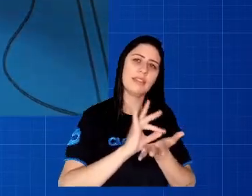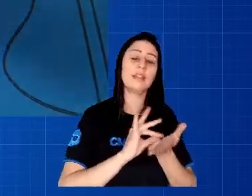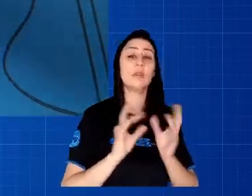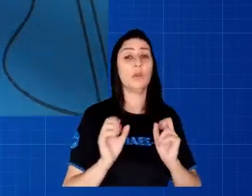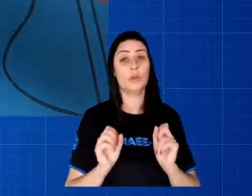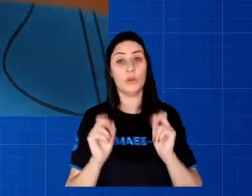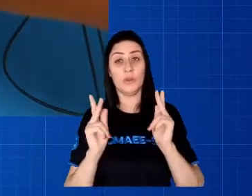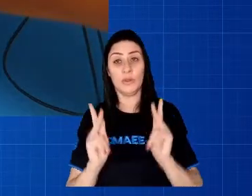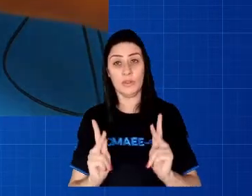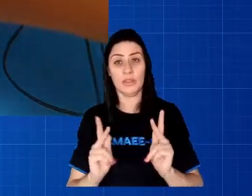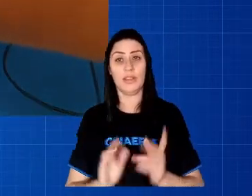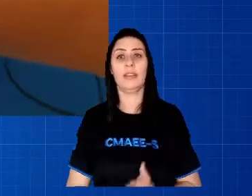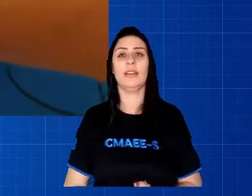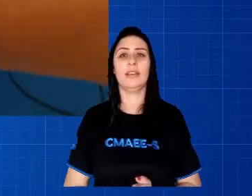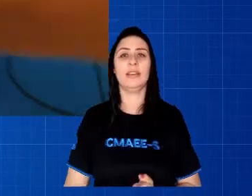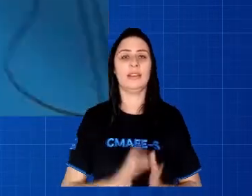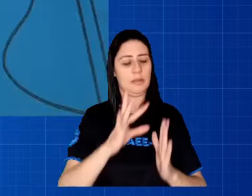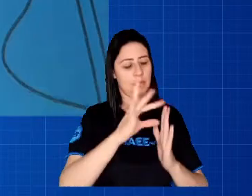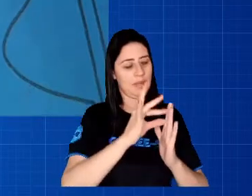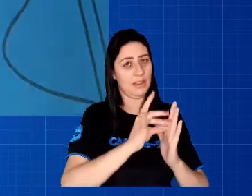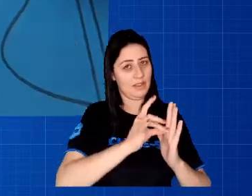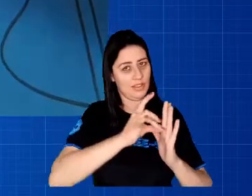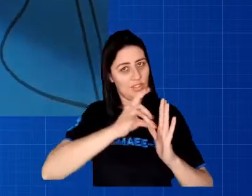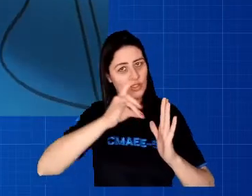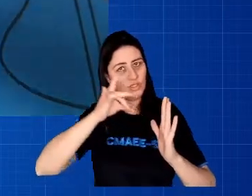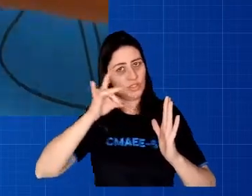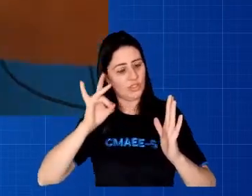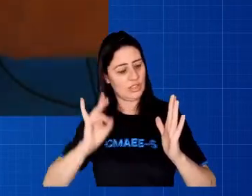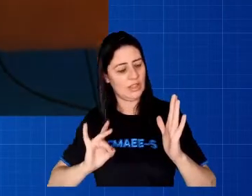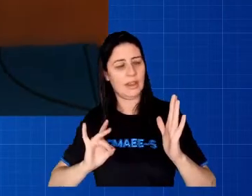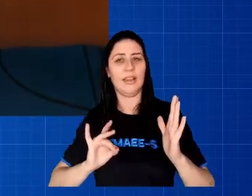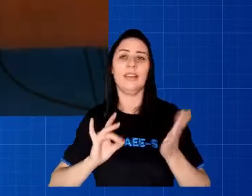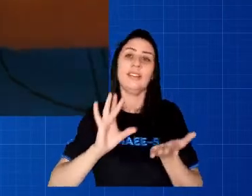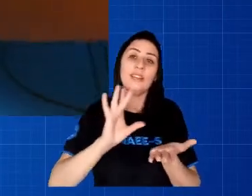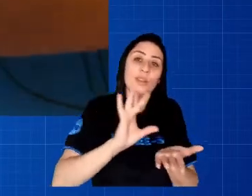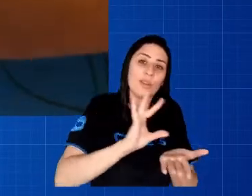Ok? Tira a pelezinha.